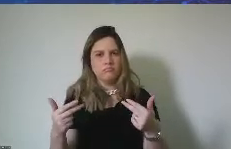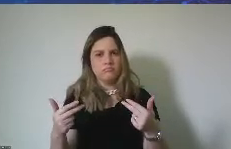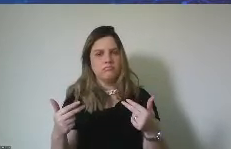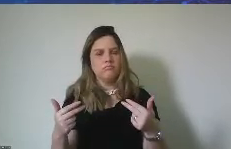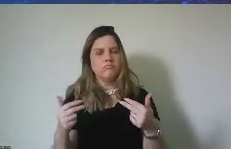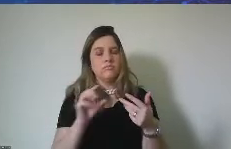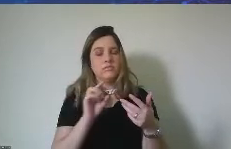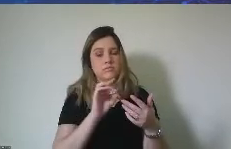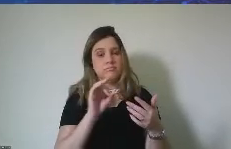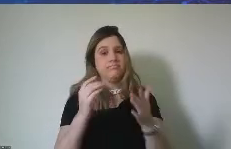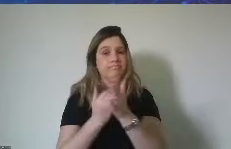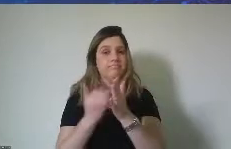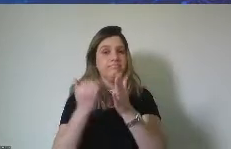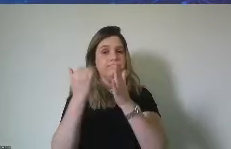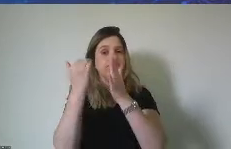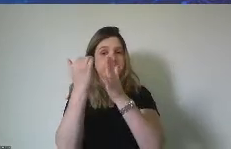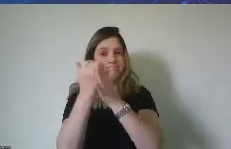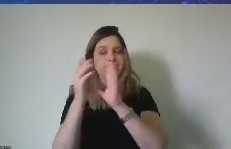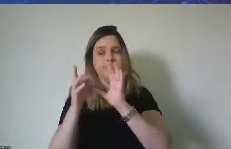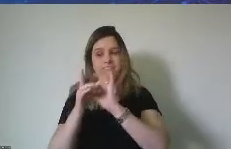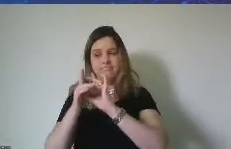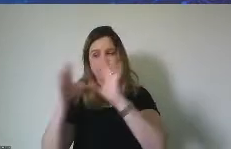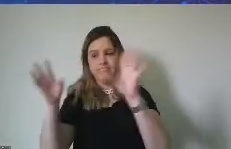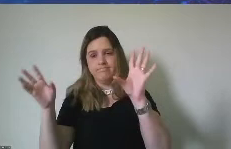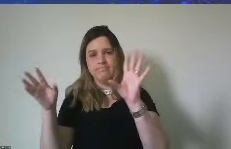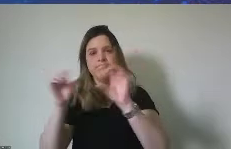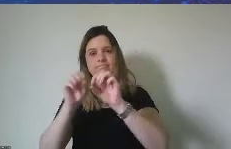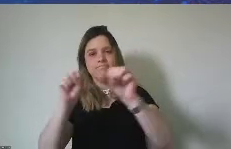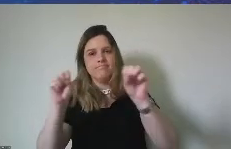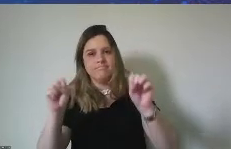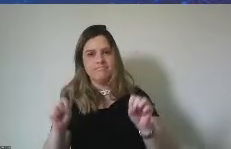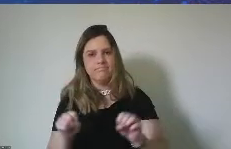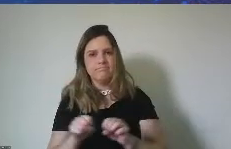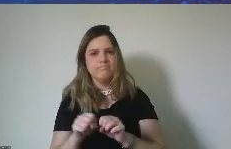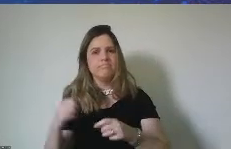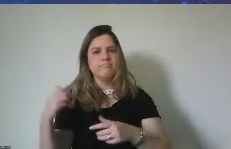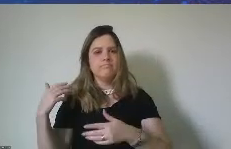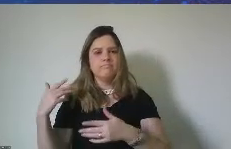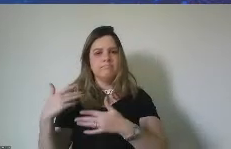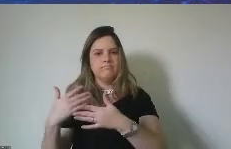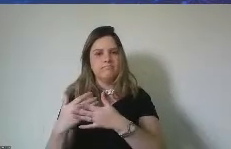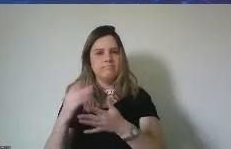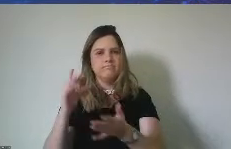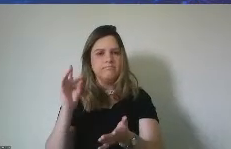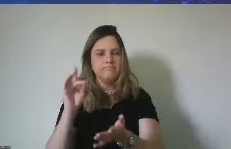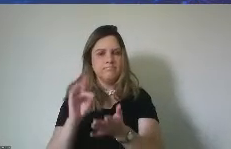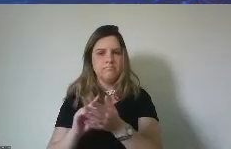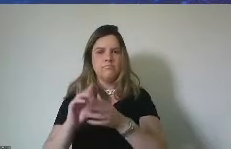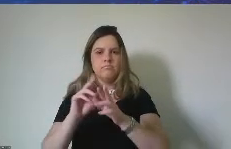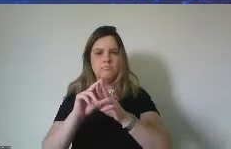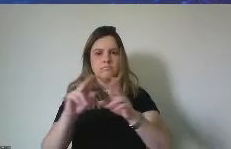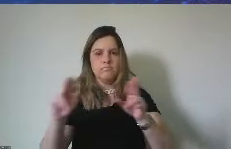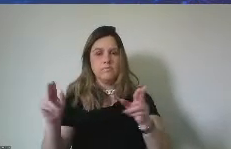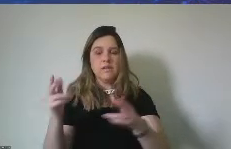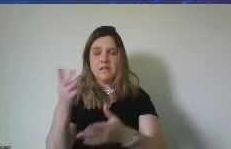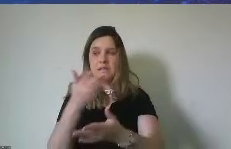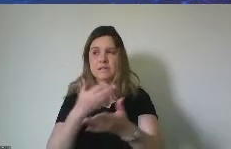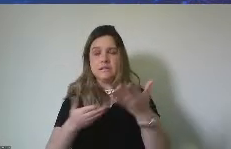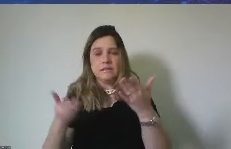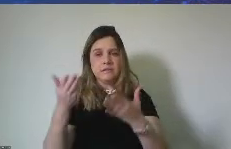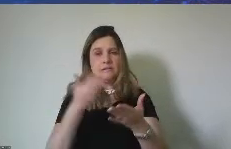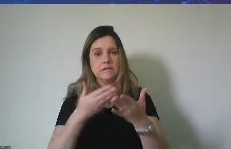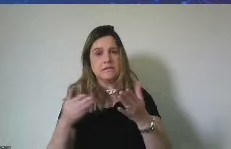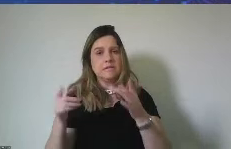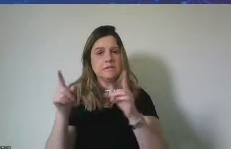mais disponibilizados ao sistema e para que as necessidades sistêmicas que a integração da geração distribuída